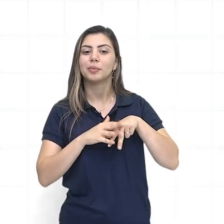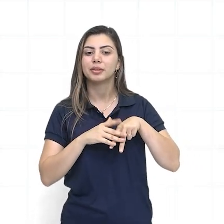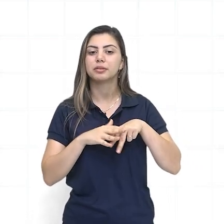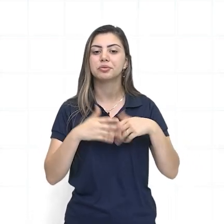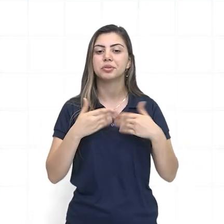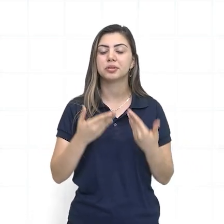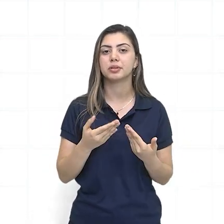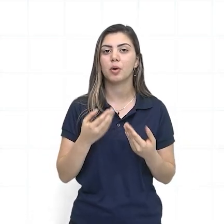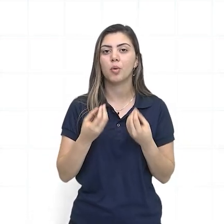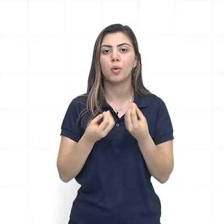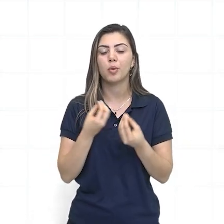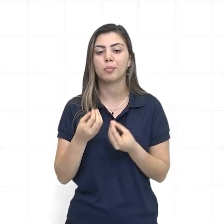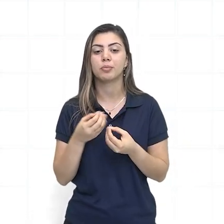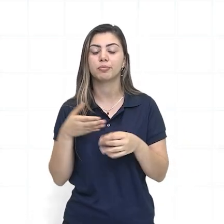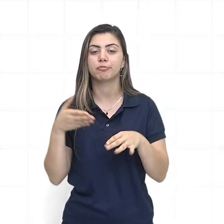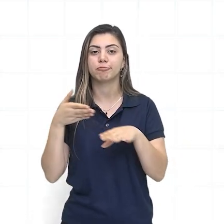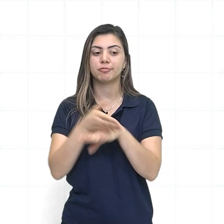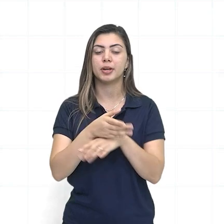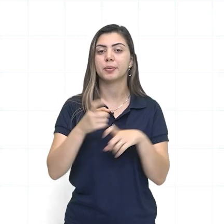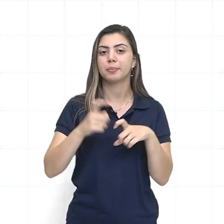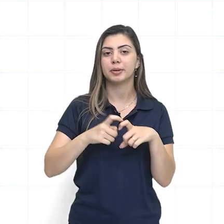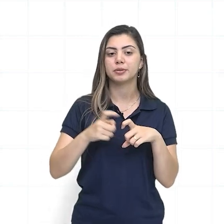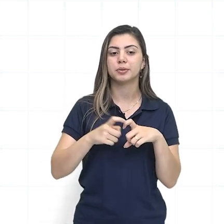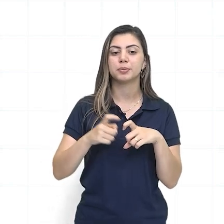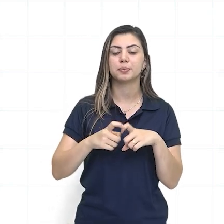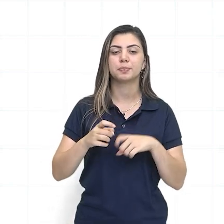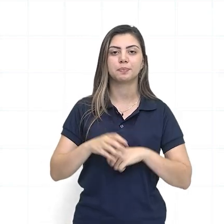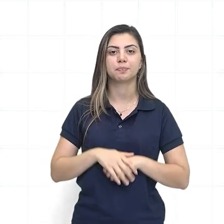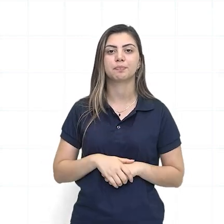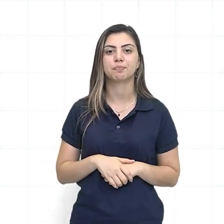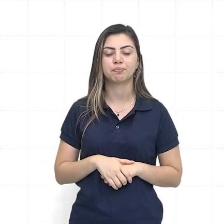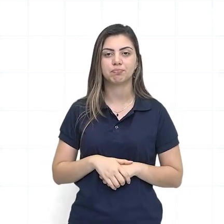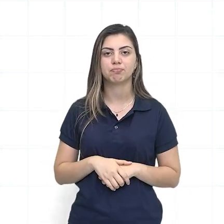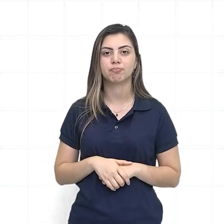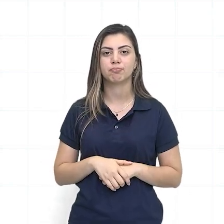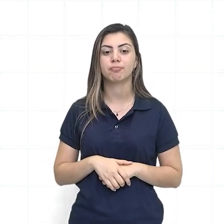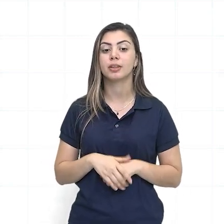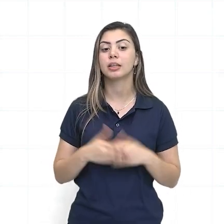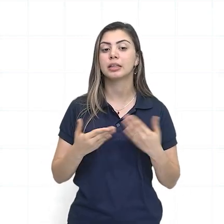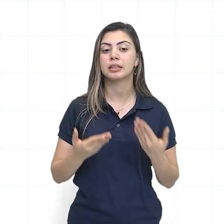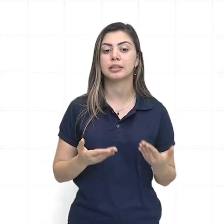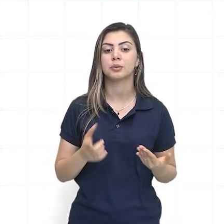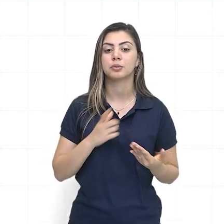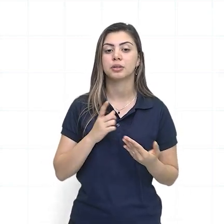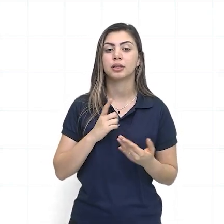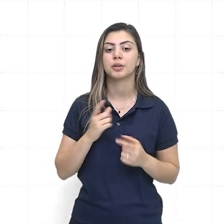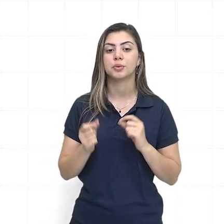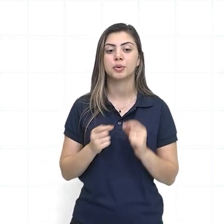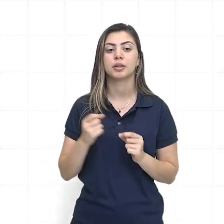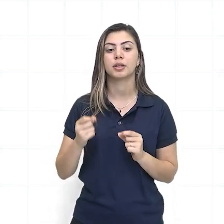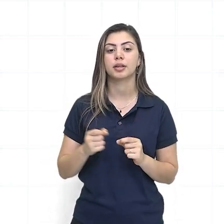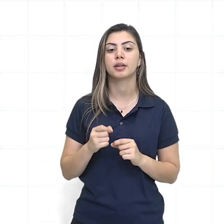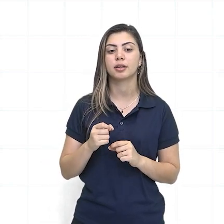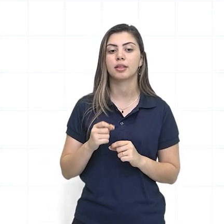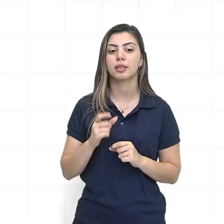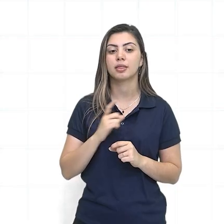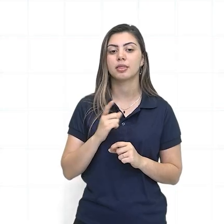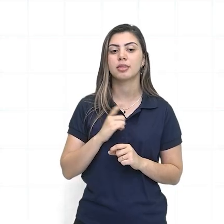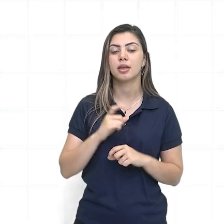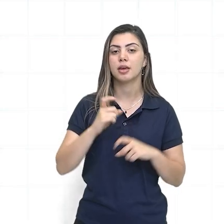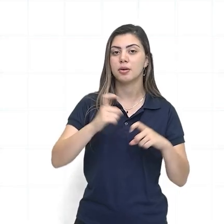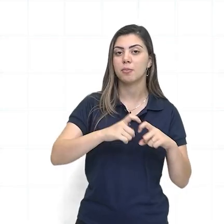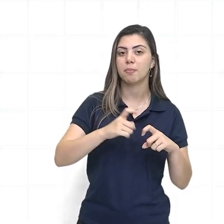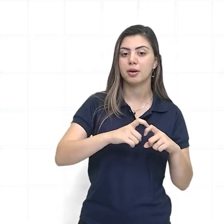e ela vai a um consultório médico, né? Então, nós temos os interlocutores aí, que no caso é